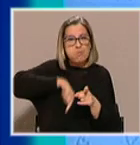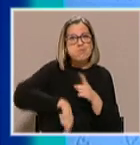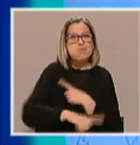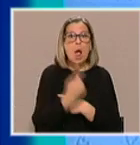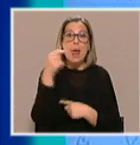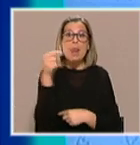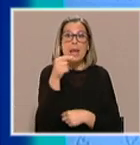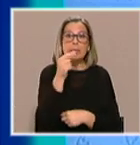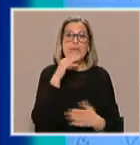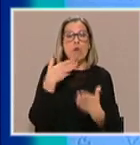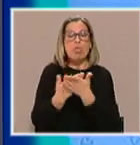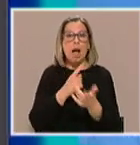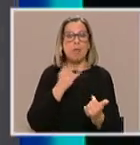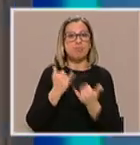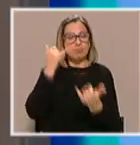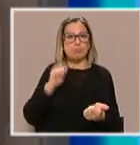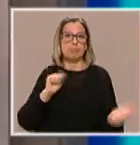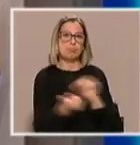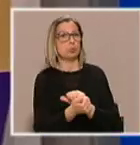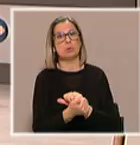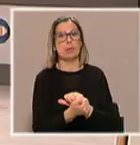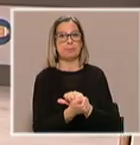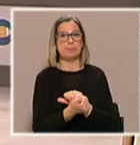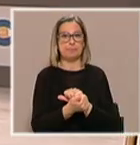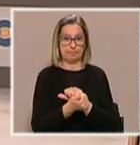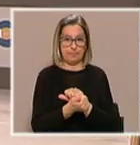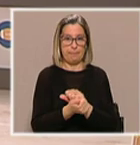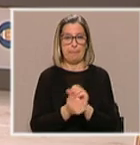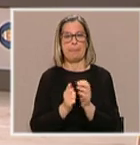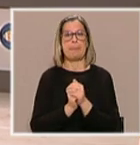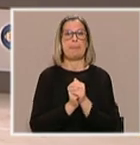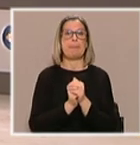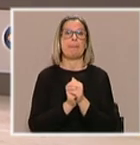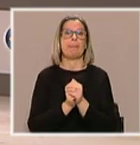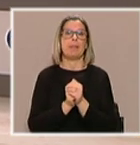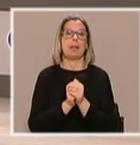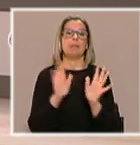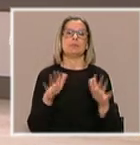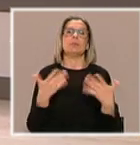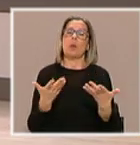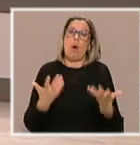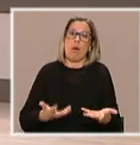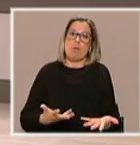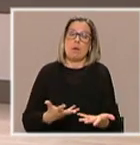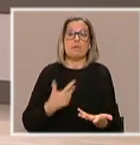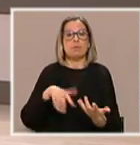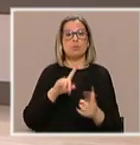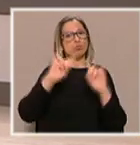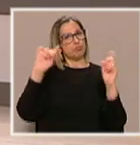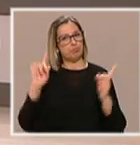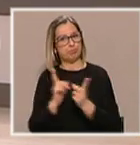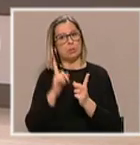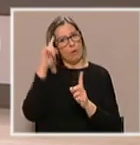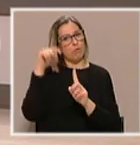efeito contraria a causa. Então vamos agora sim sistematizar as funções das